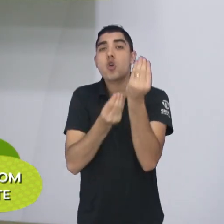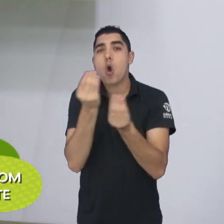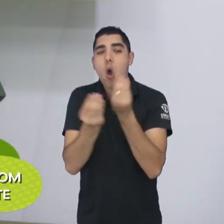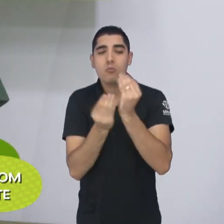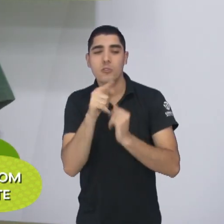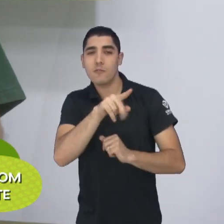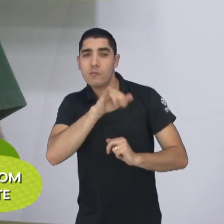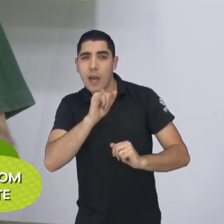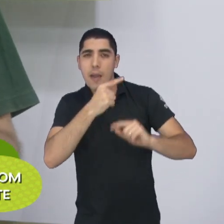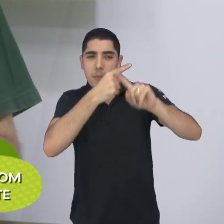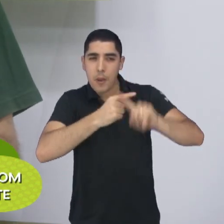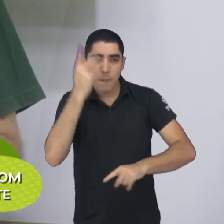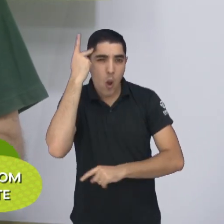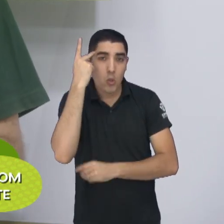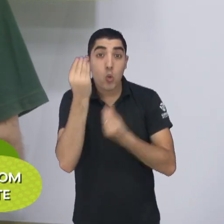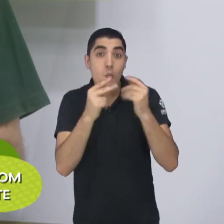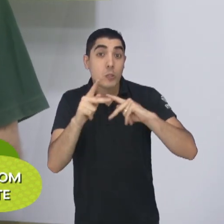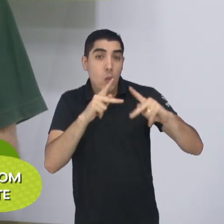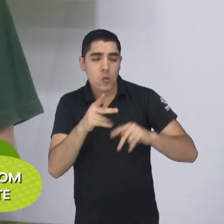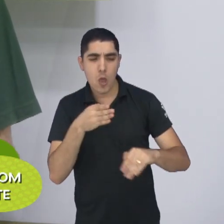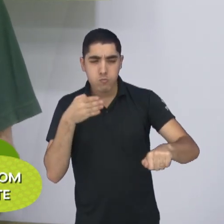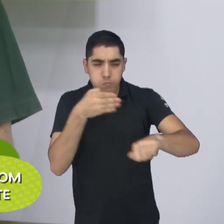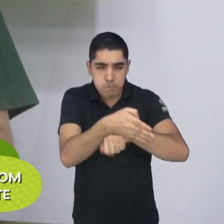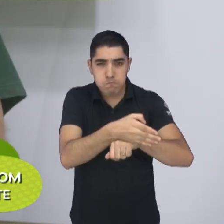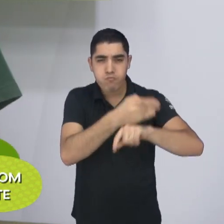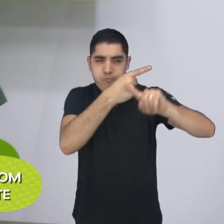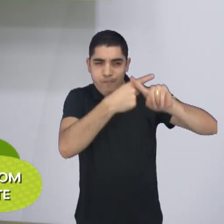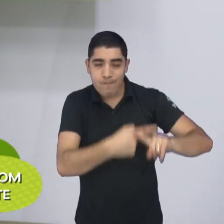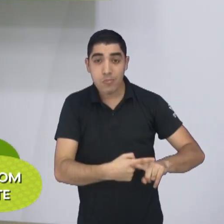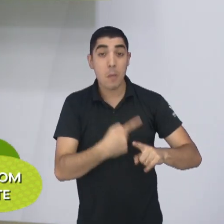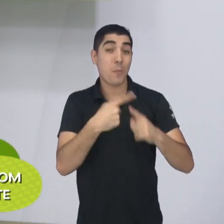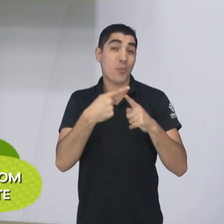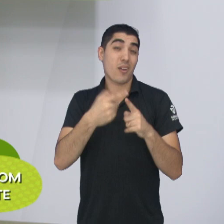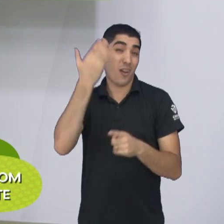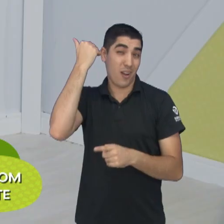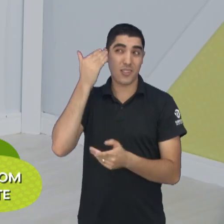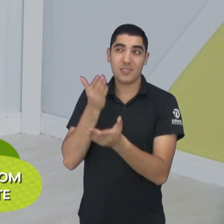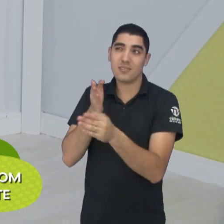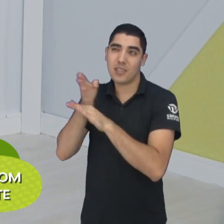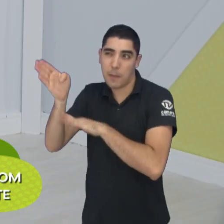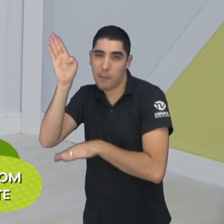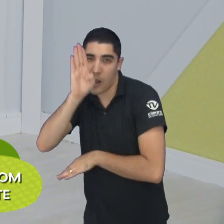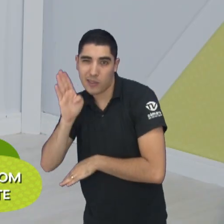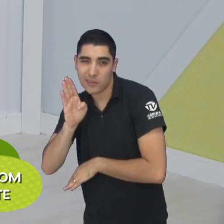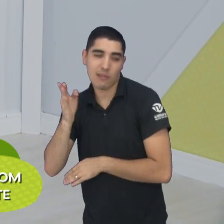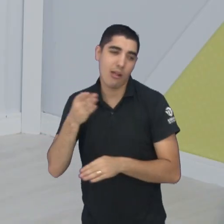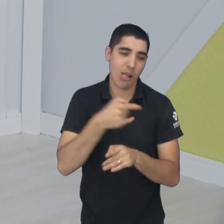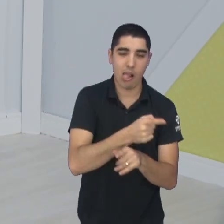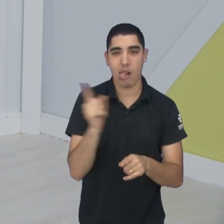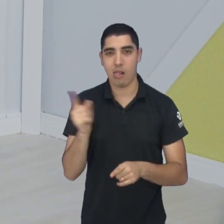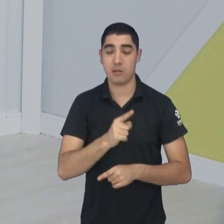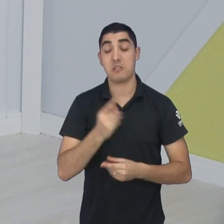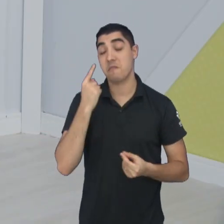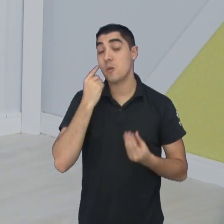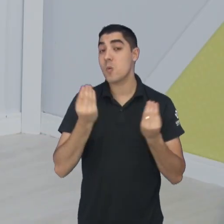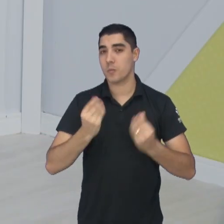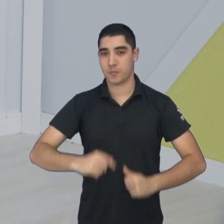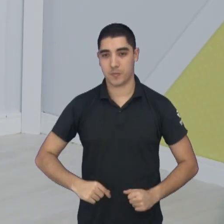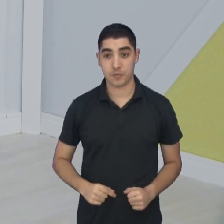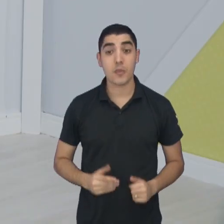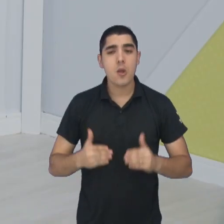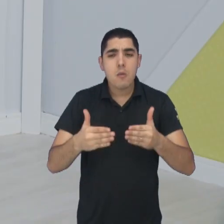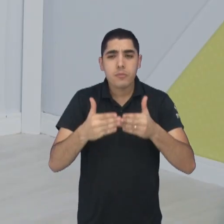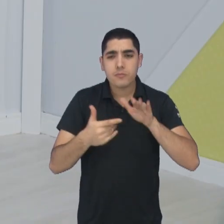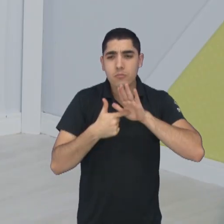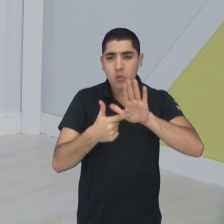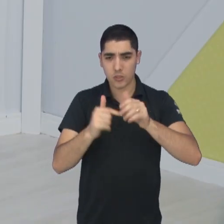no Paulista. Vamos ver se o São José vem mais forte no Paulista do que nas últimas temporadas. Piteco, por favor, coloca pra gente aí os jogos do São José.